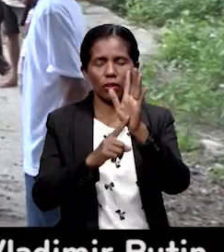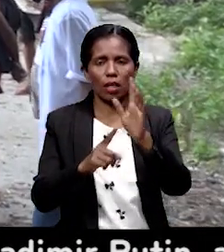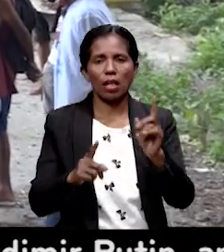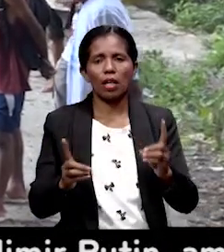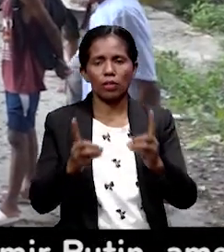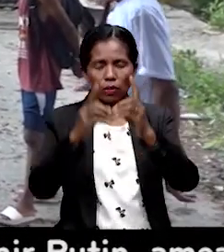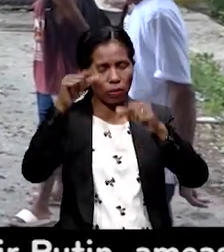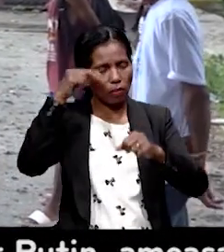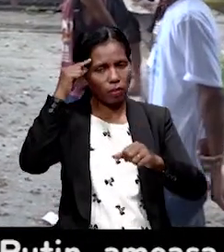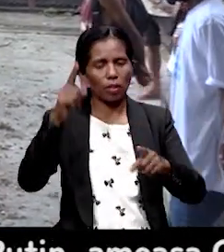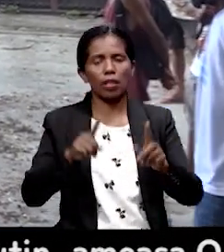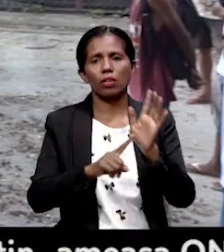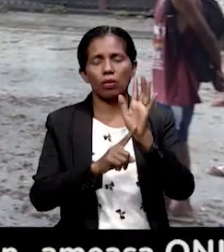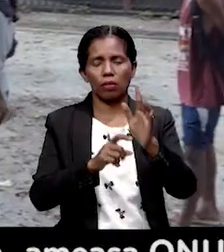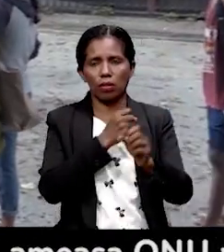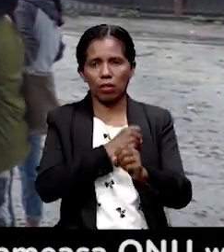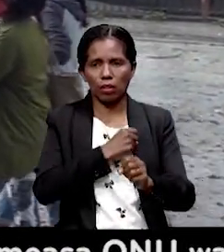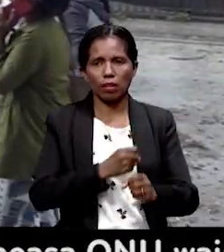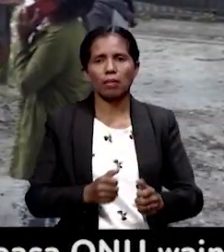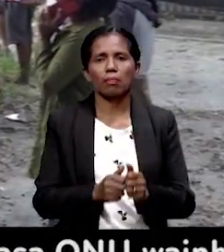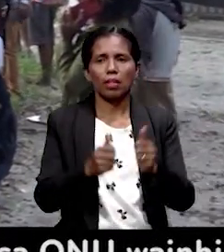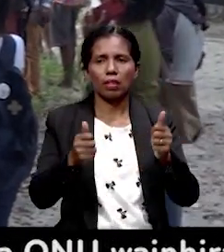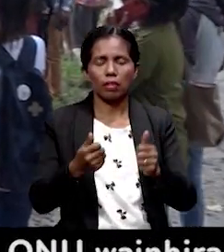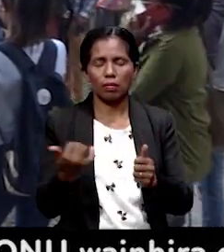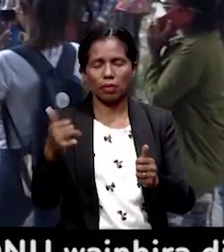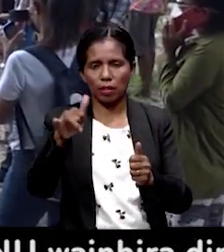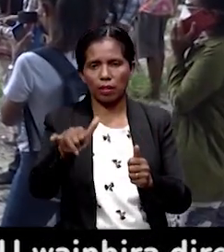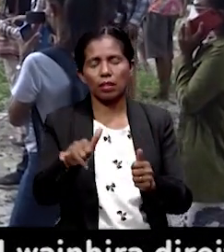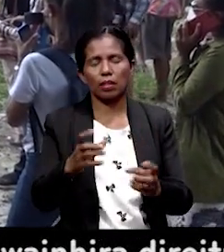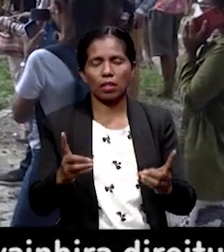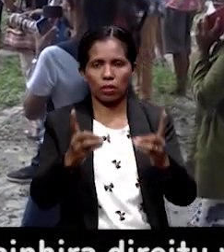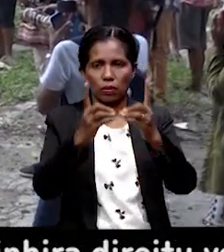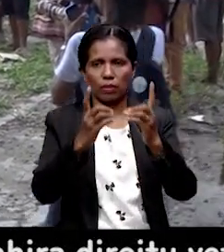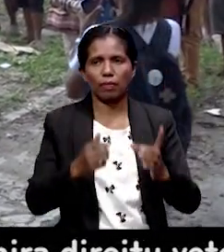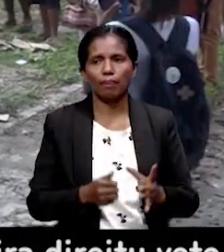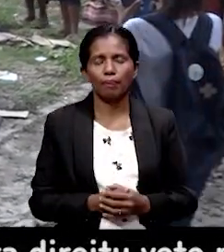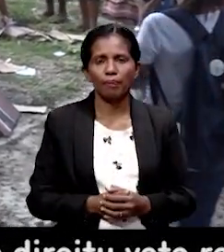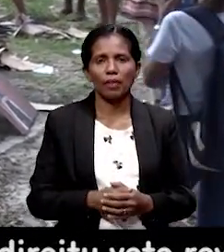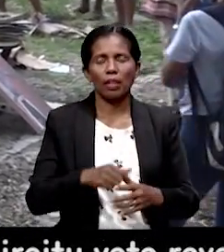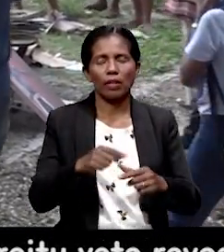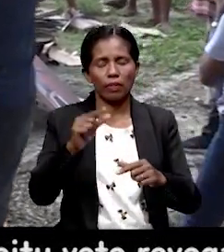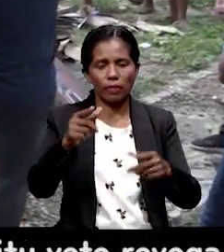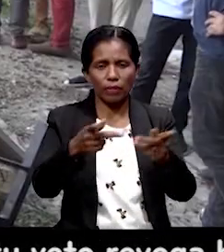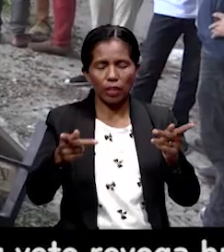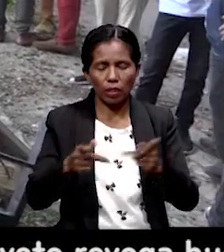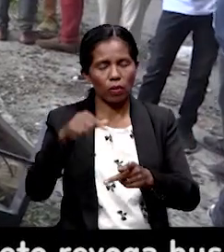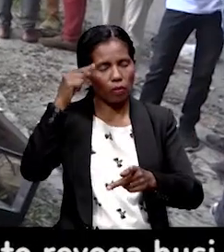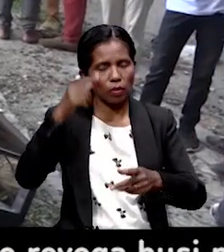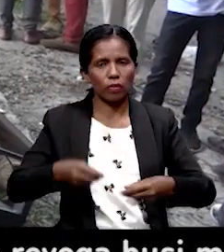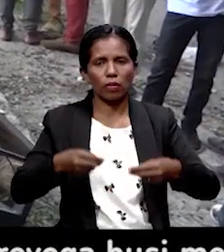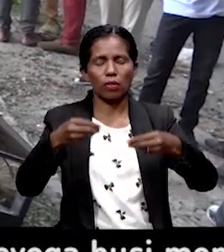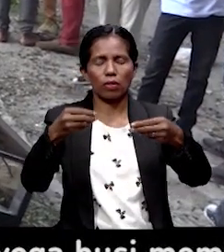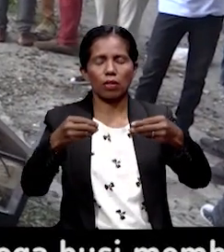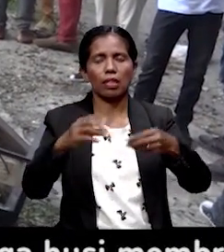não ratou solidariedade para artista Sira, para a situação nebe Sira Hassoro. Fatem ne governo entrega ona ba Conselho